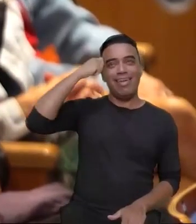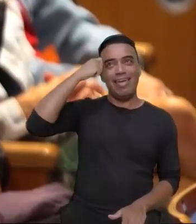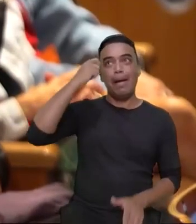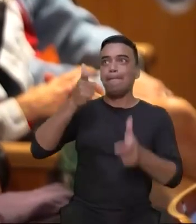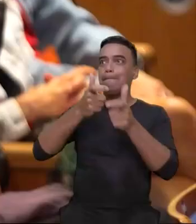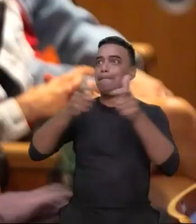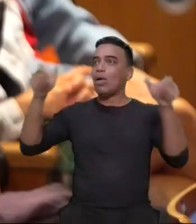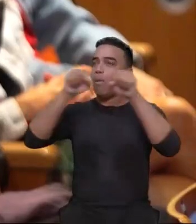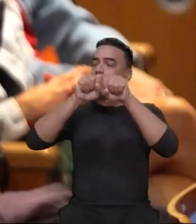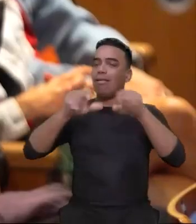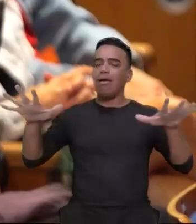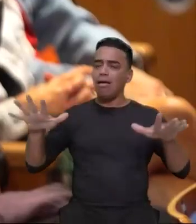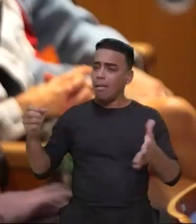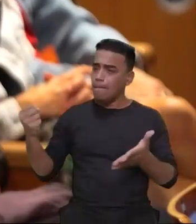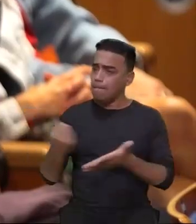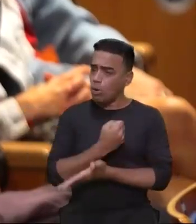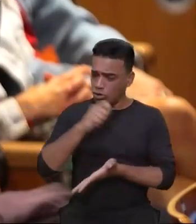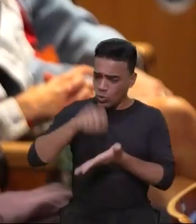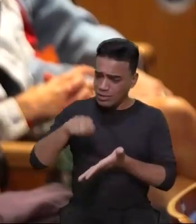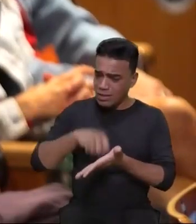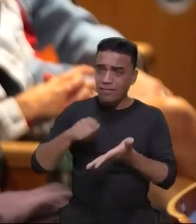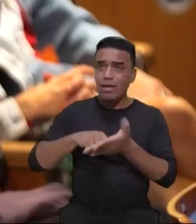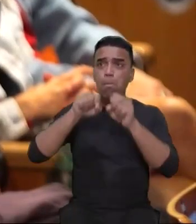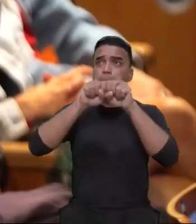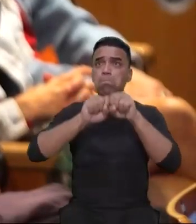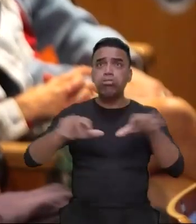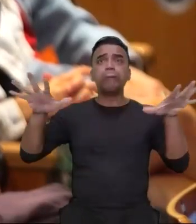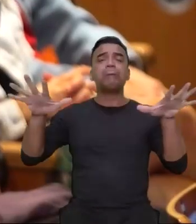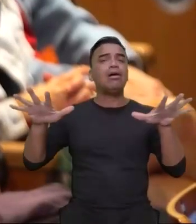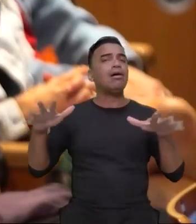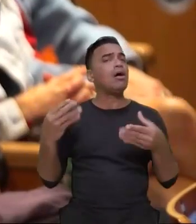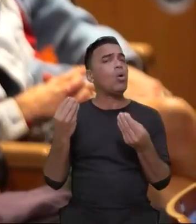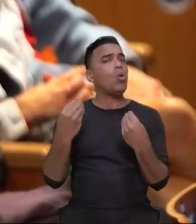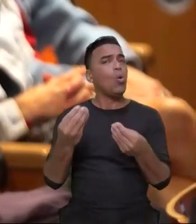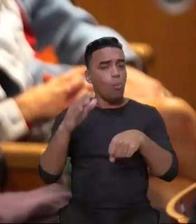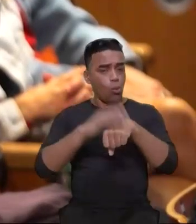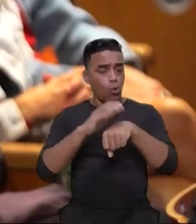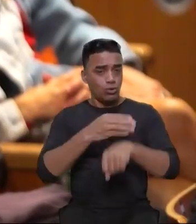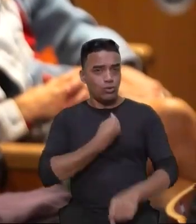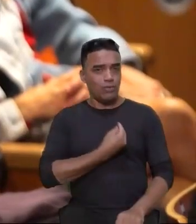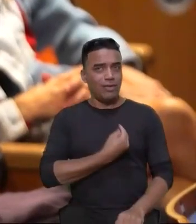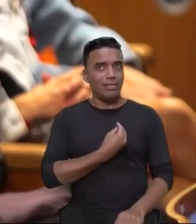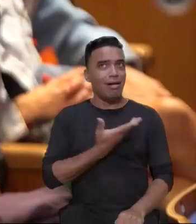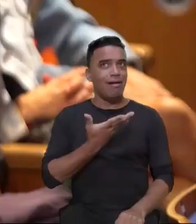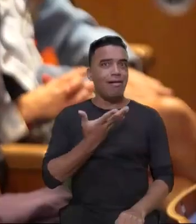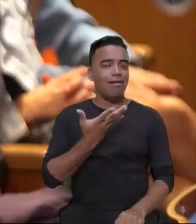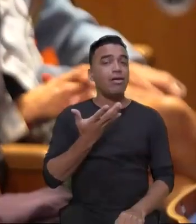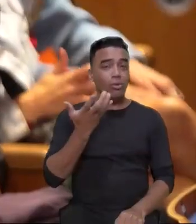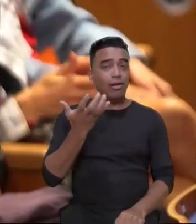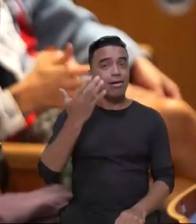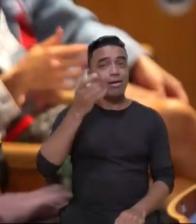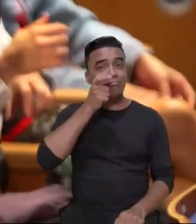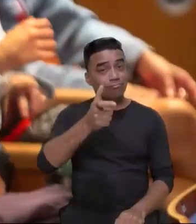que... Poxa, eu escrevi e, de repente, bum. Como foi isso na sua vida? É uma pergunta que eu tenho, assim, que eu gostaria